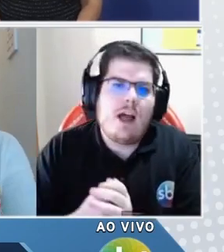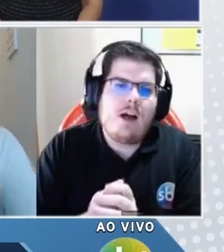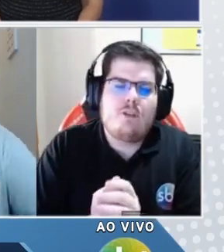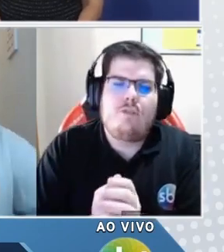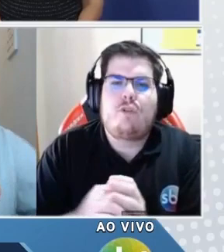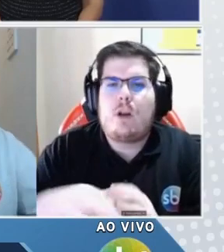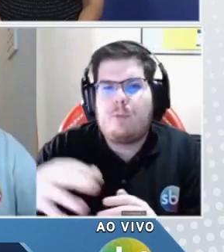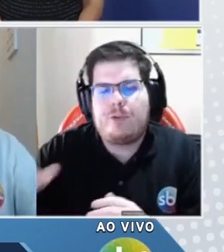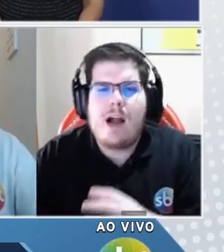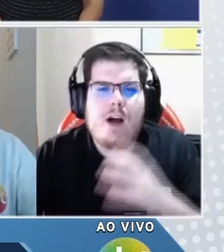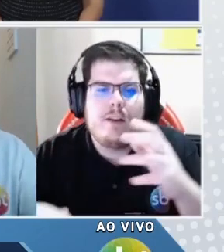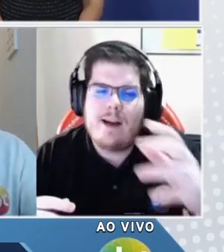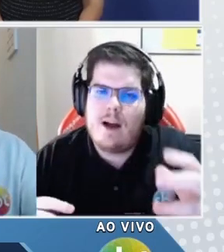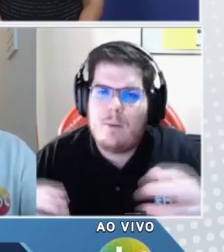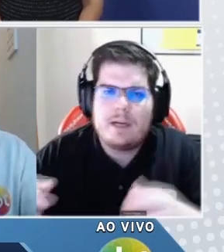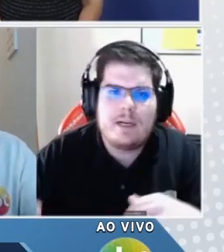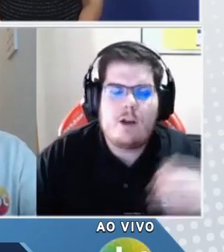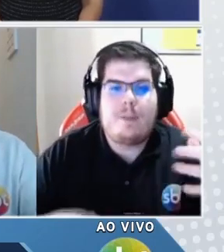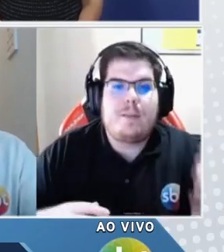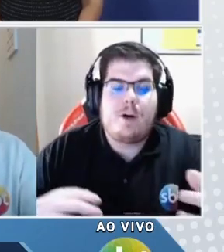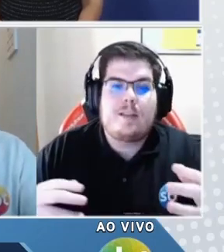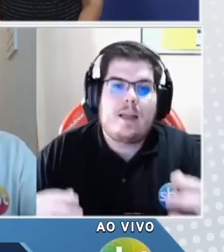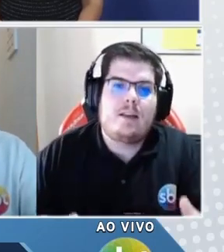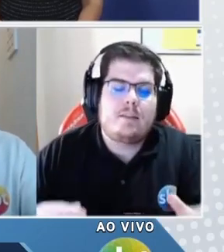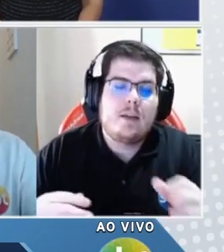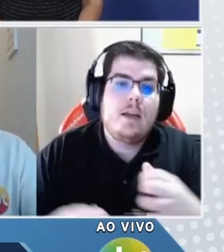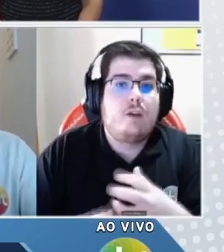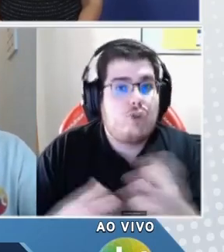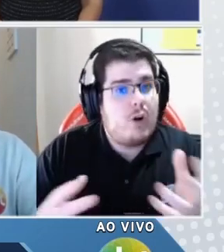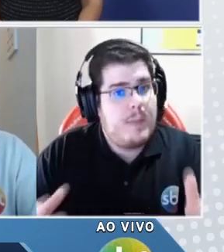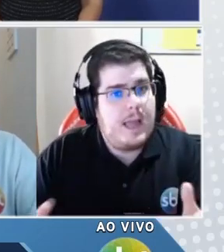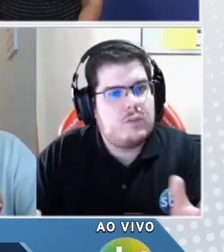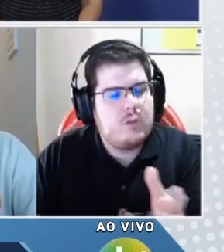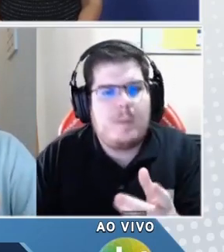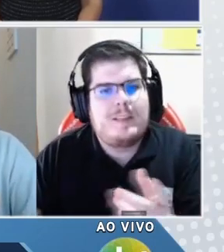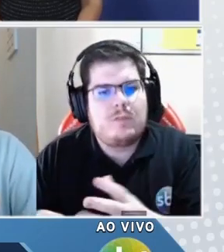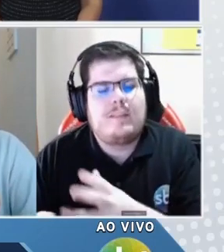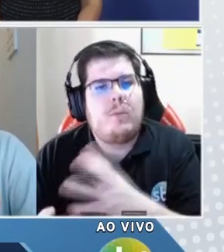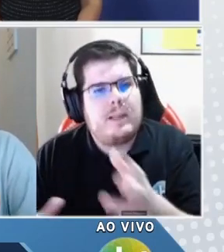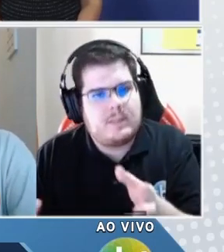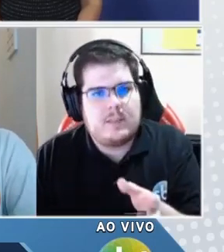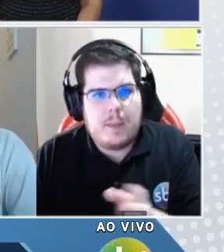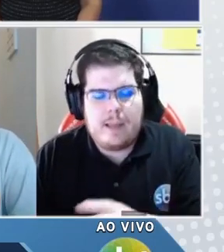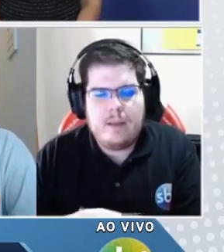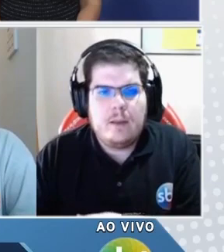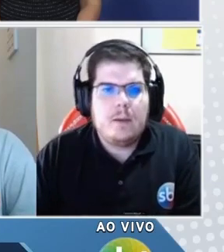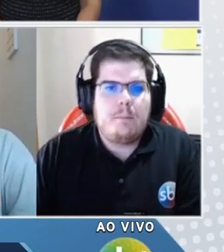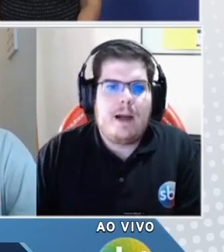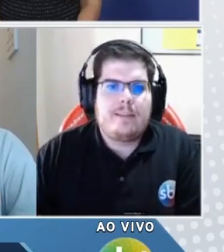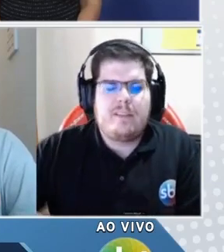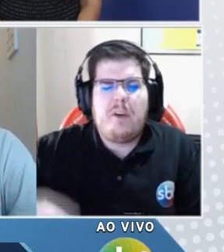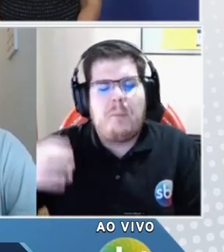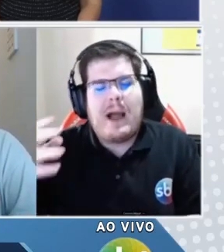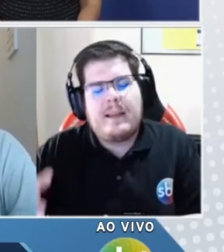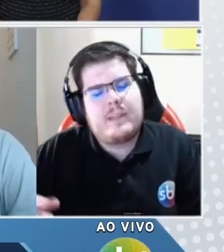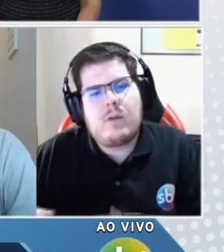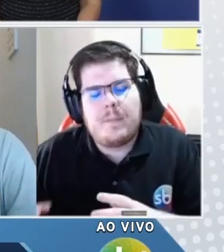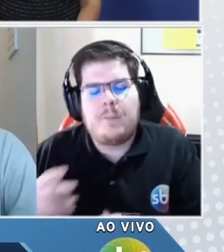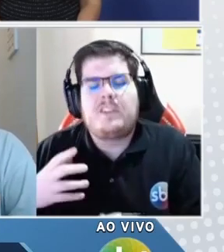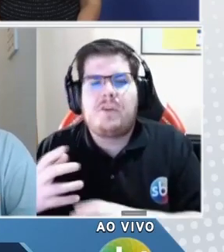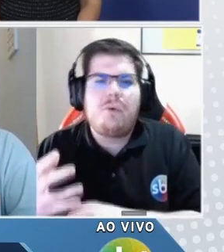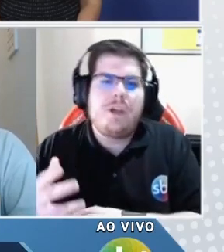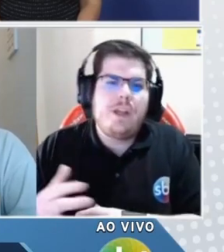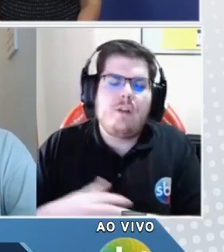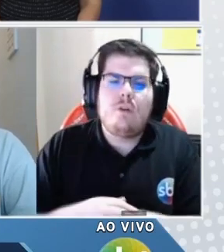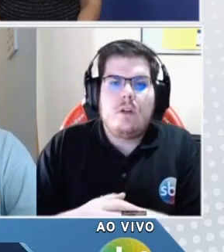Cristiano Ronaldo, voltando a Portugal, legal, bacana. O Real Madrid pegando a Atalanta, é um jogo aberto, o Real Madrid não está tão bem assim também. Mas você vê o Bayern que tem um